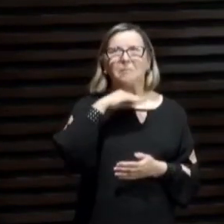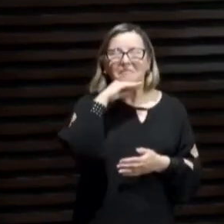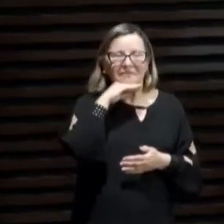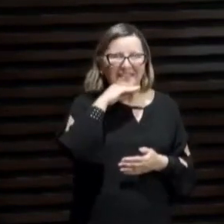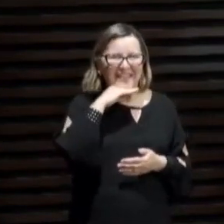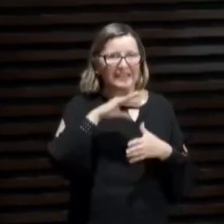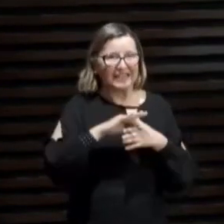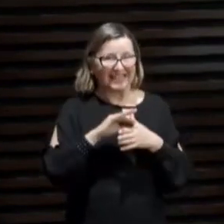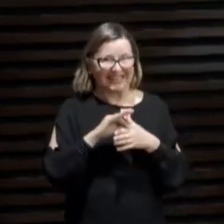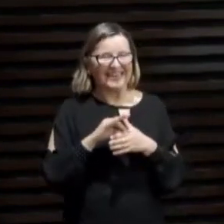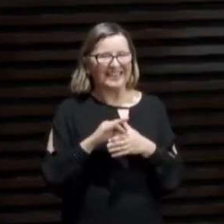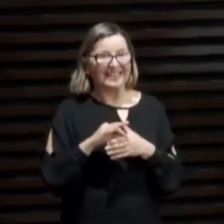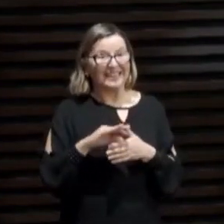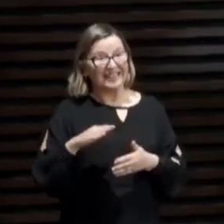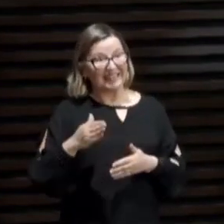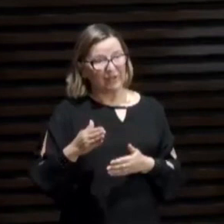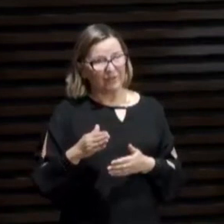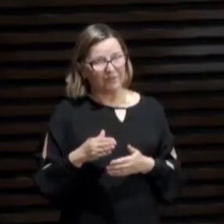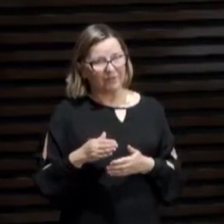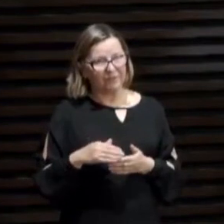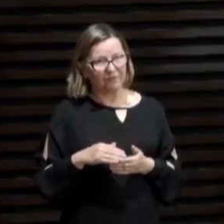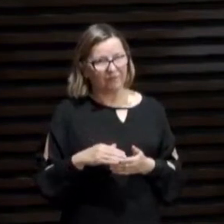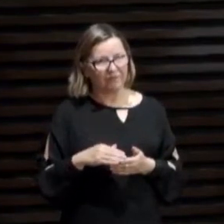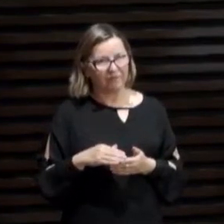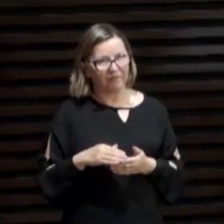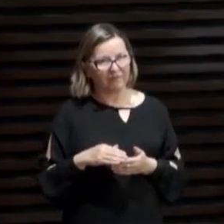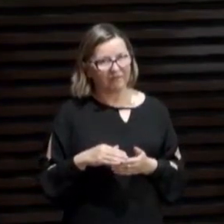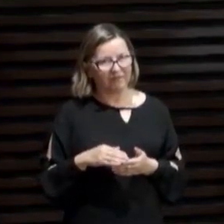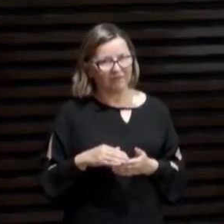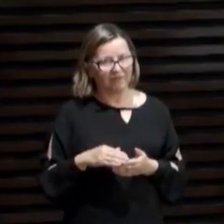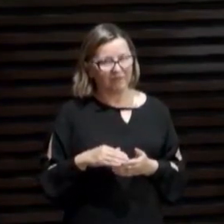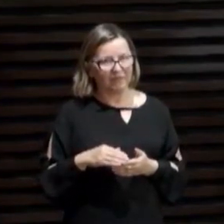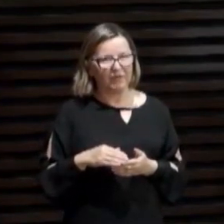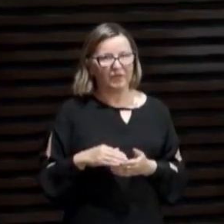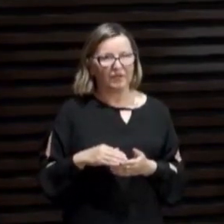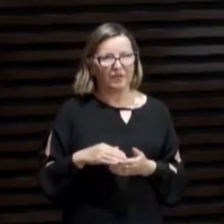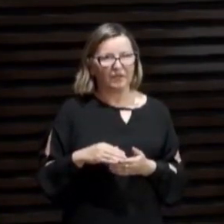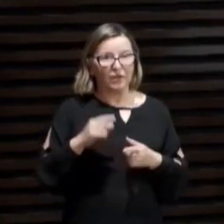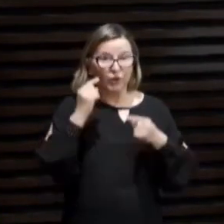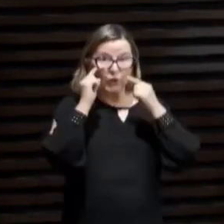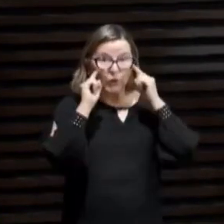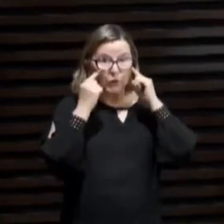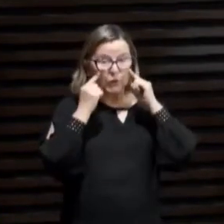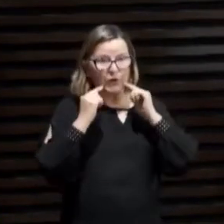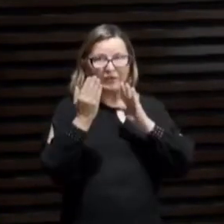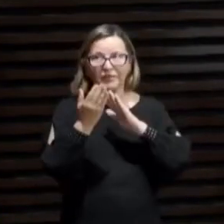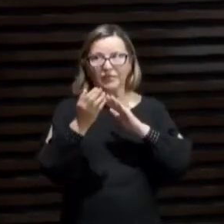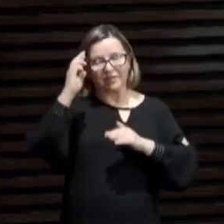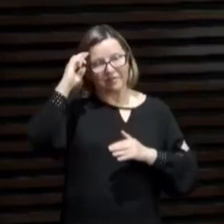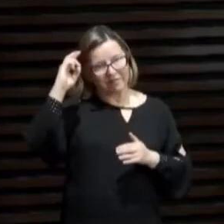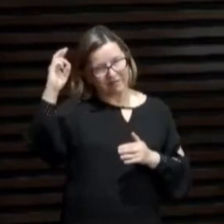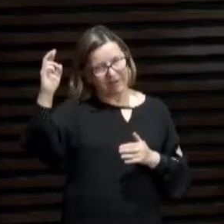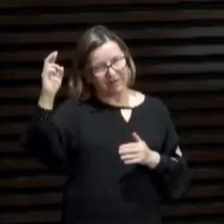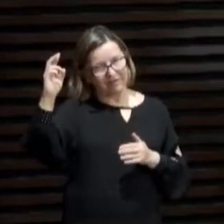dela. Portanto, rejeitaste o Senhor, que está no meio de vós, e chorastes diante dele, dizendo,